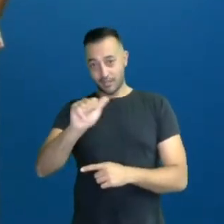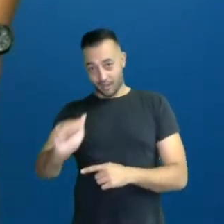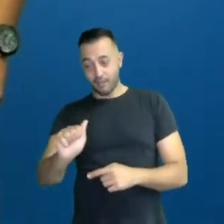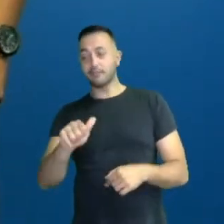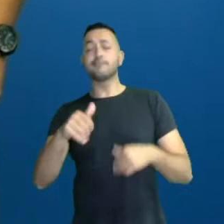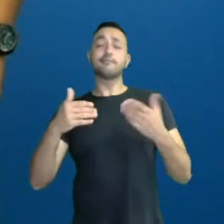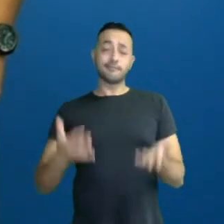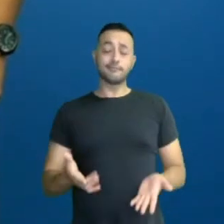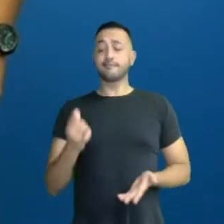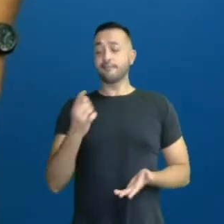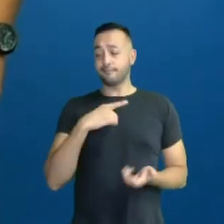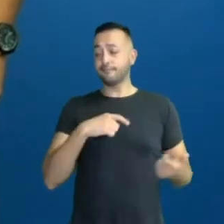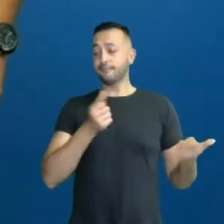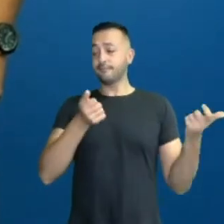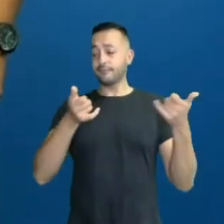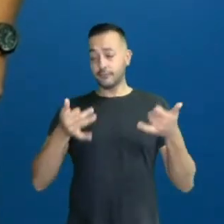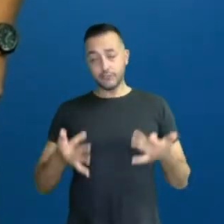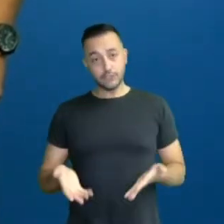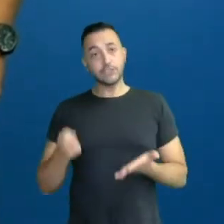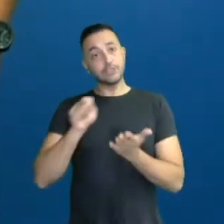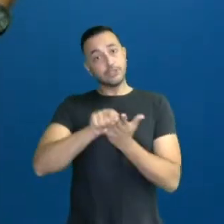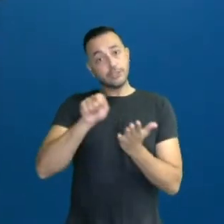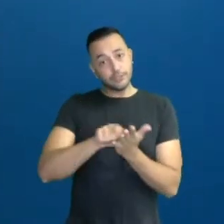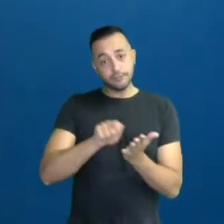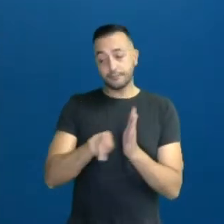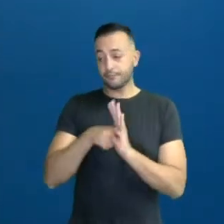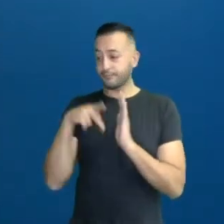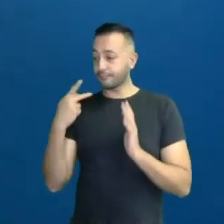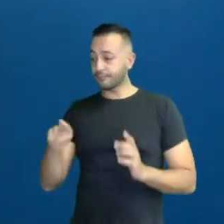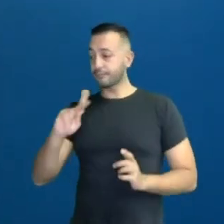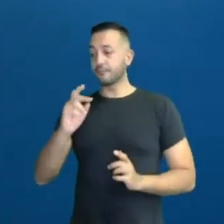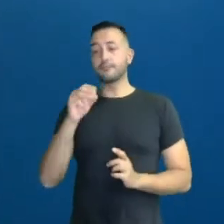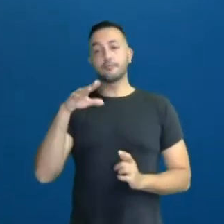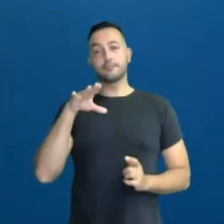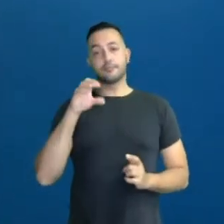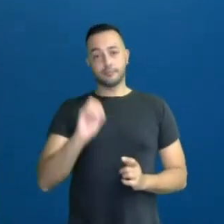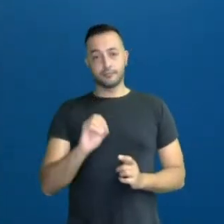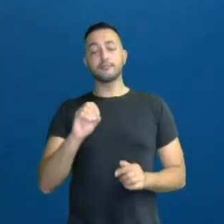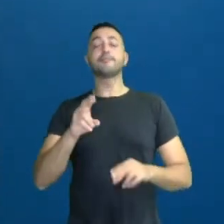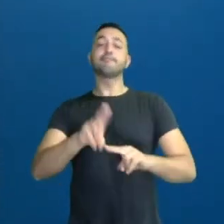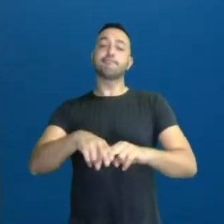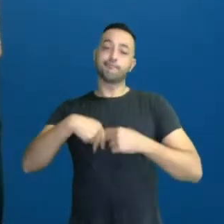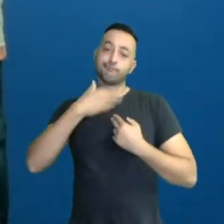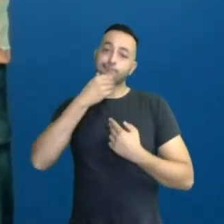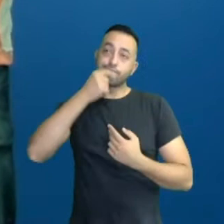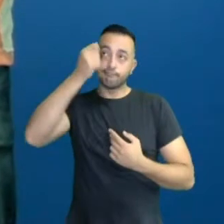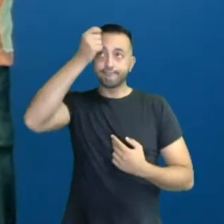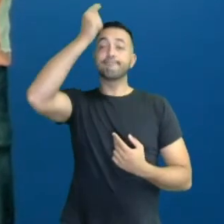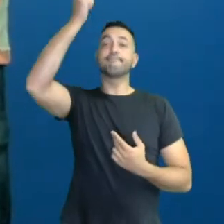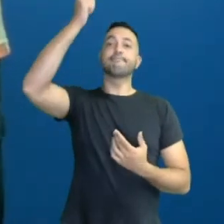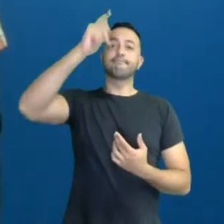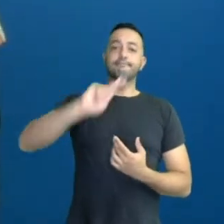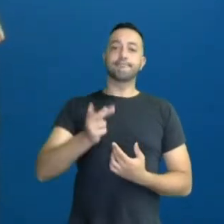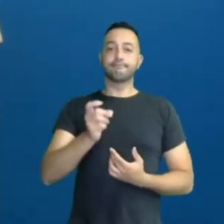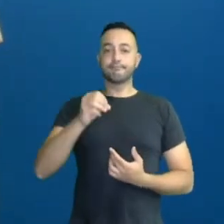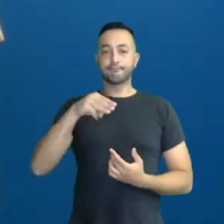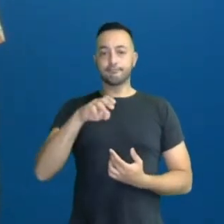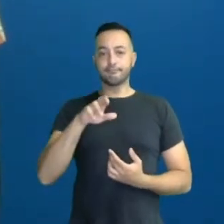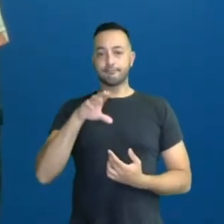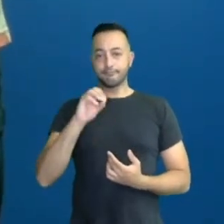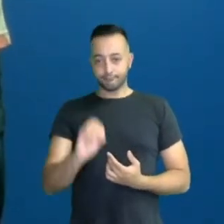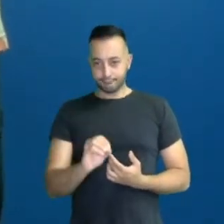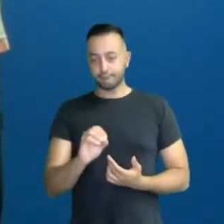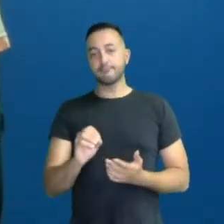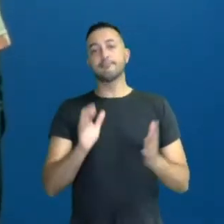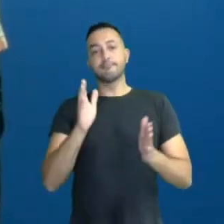tratam dos escritos de Homero. Então, devido ao nome do seu autor, Homero, esse período ele